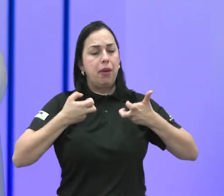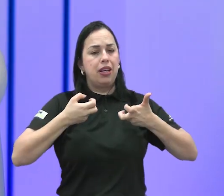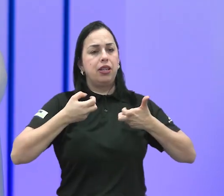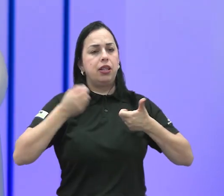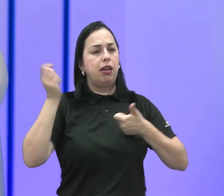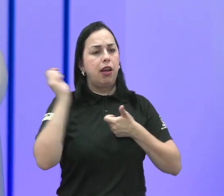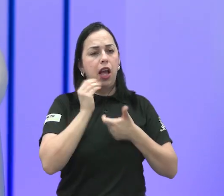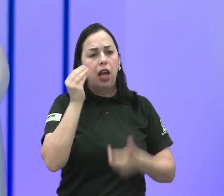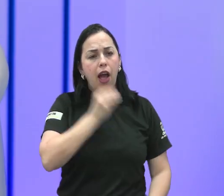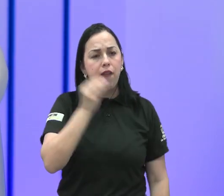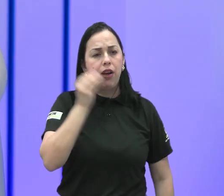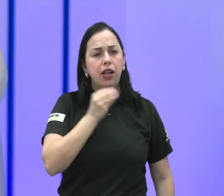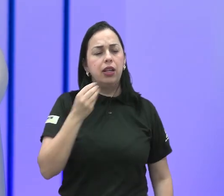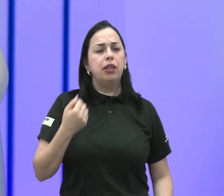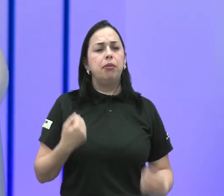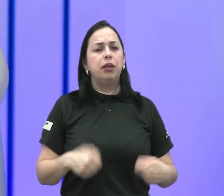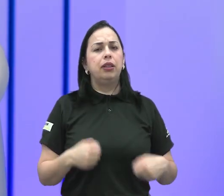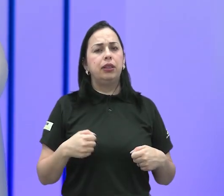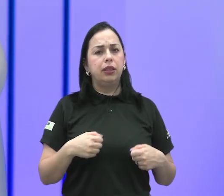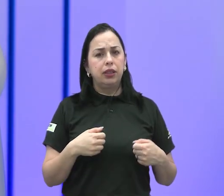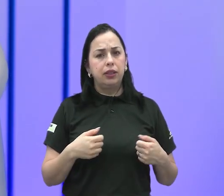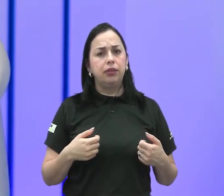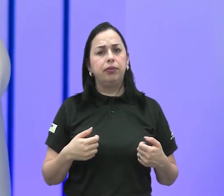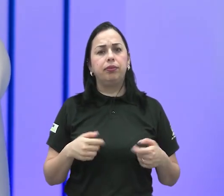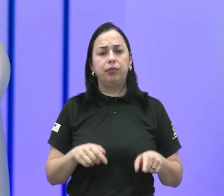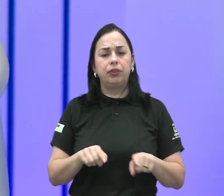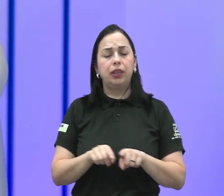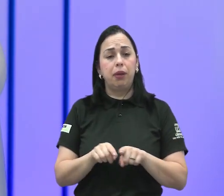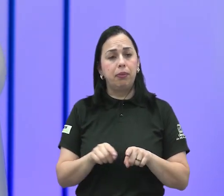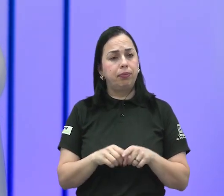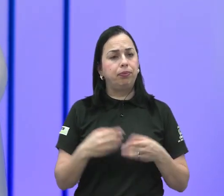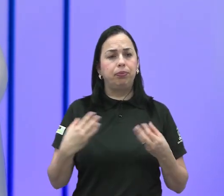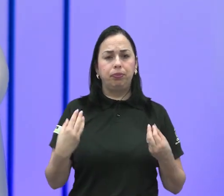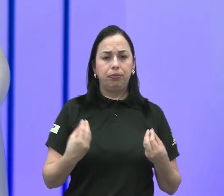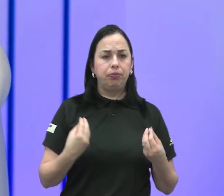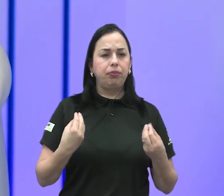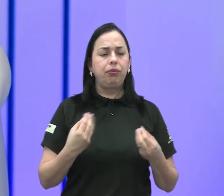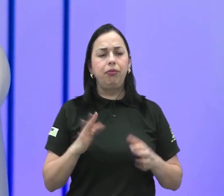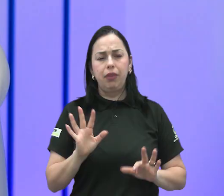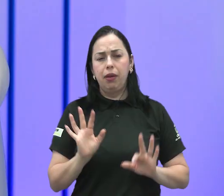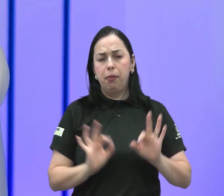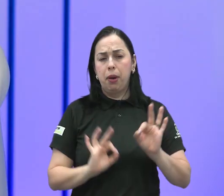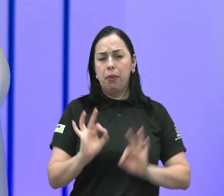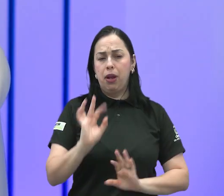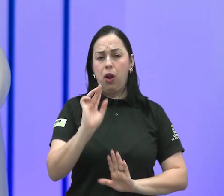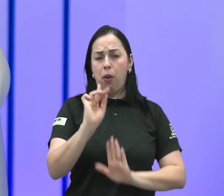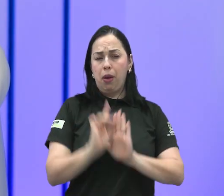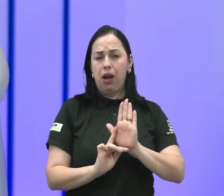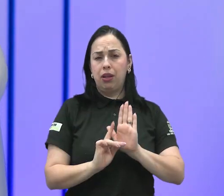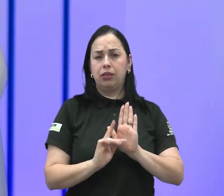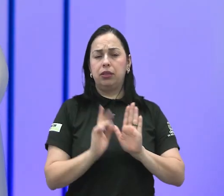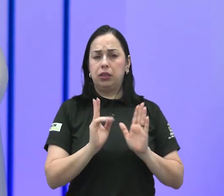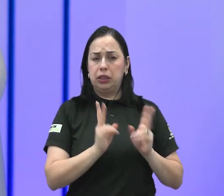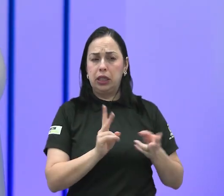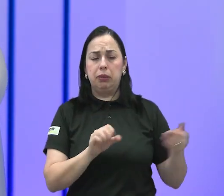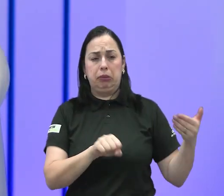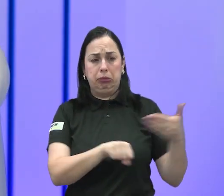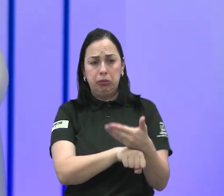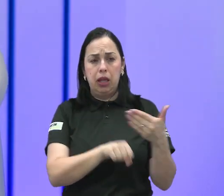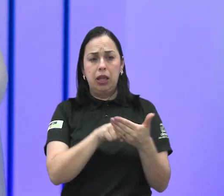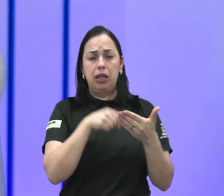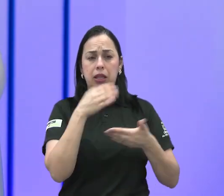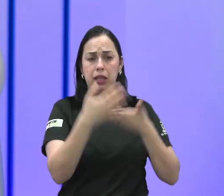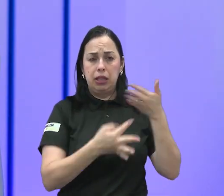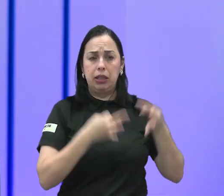aonde precisa, né, se colocar e poder fazer um programa, né, continuado aí